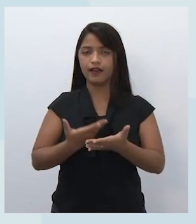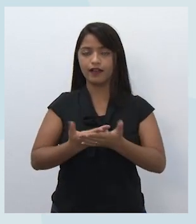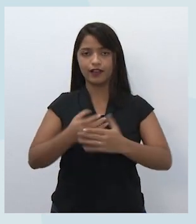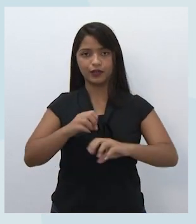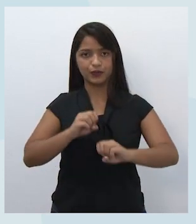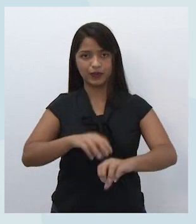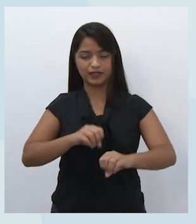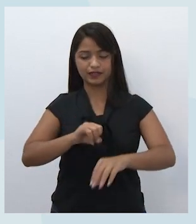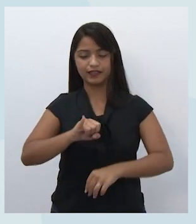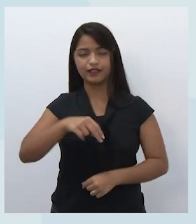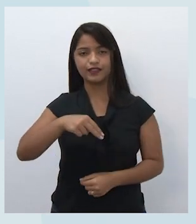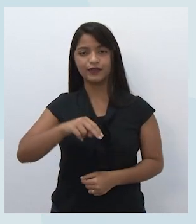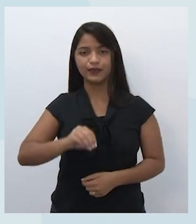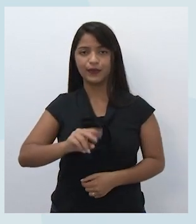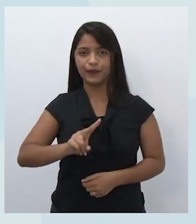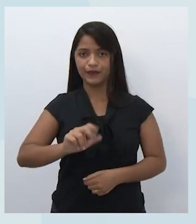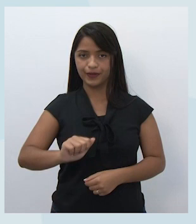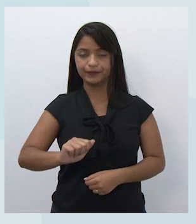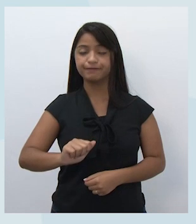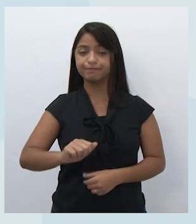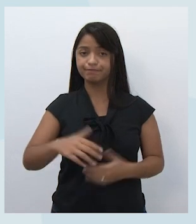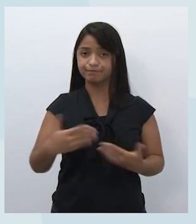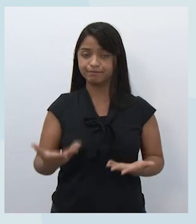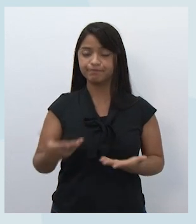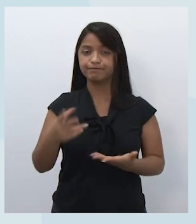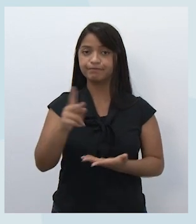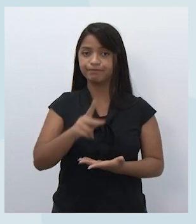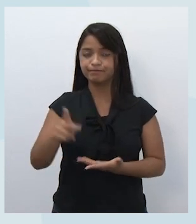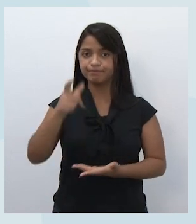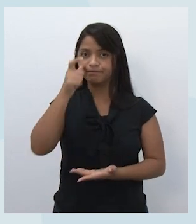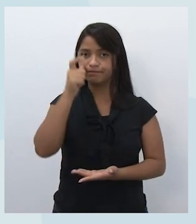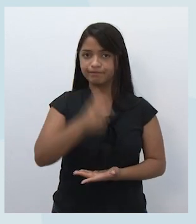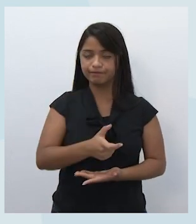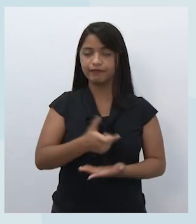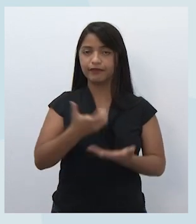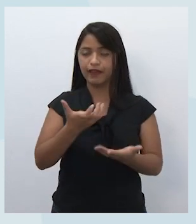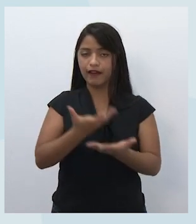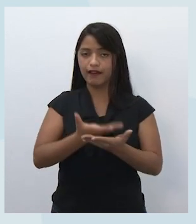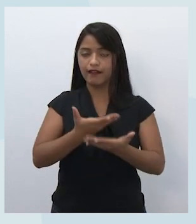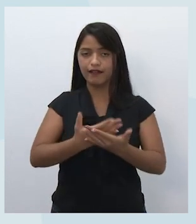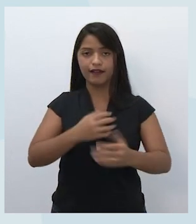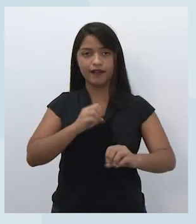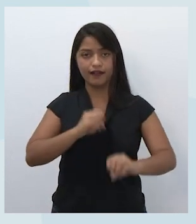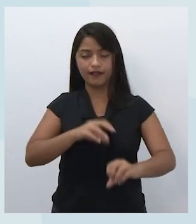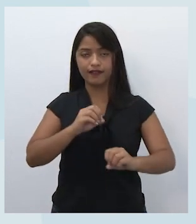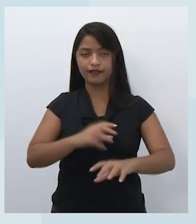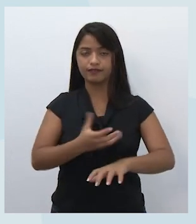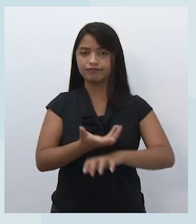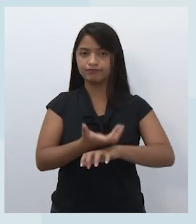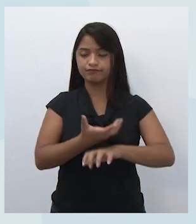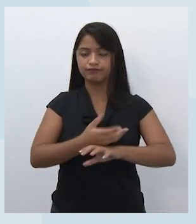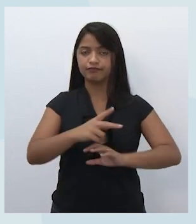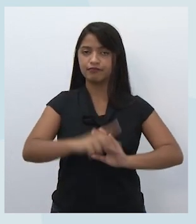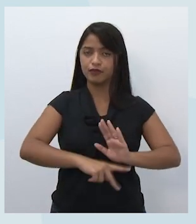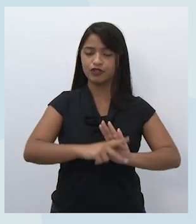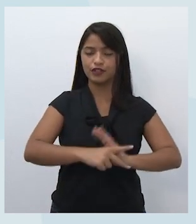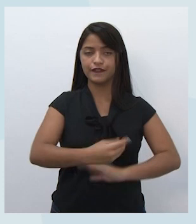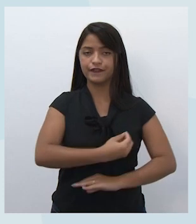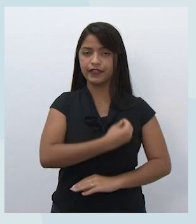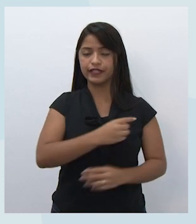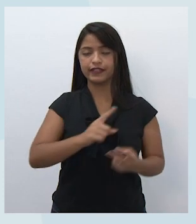iniciamos as formações para os professores que tiveram interesse em ministrar, né, essas aulas dos componentes projetos de vida,